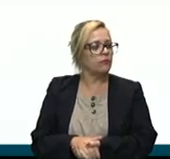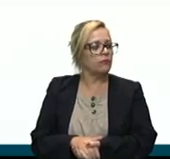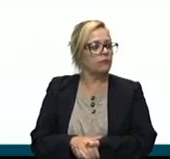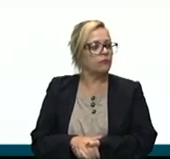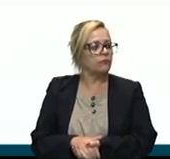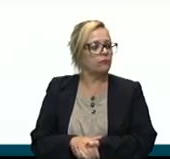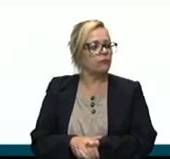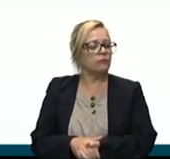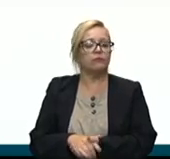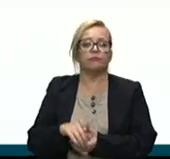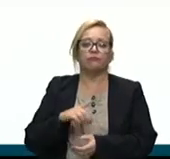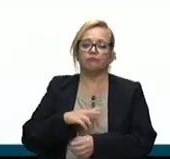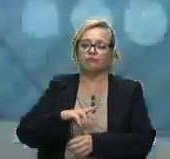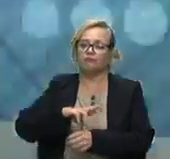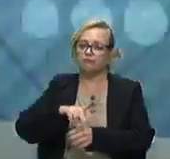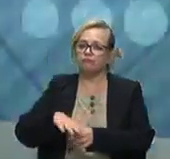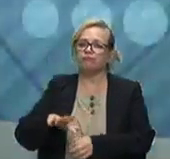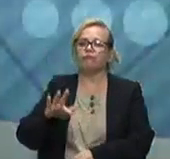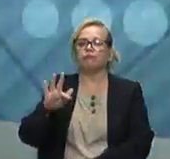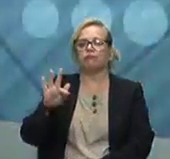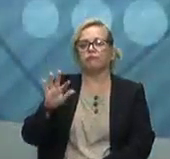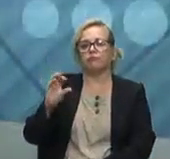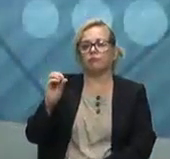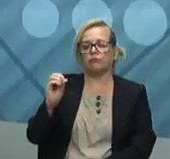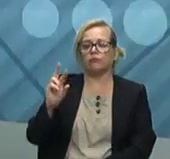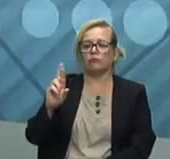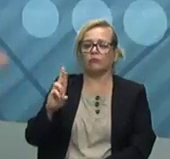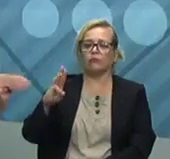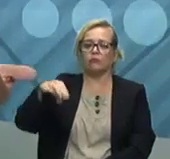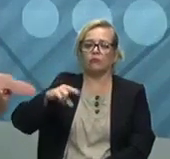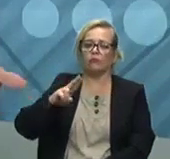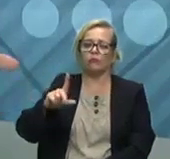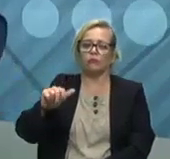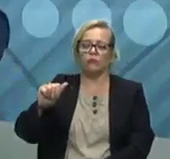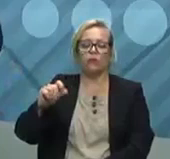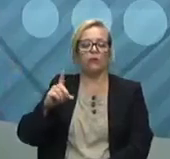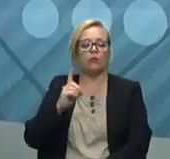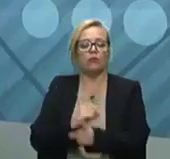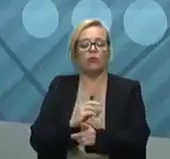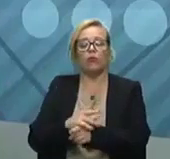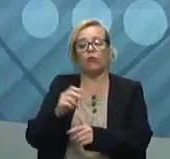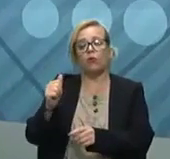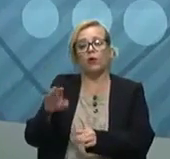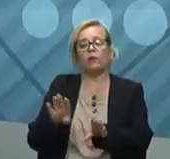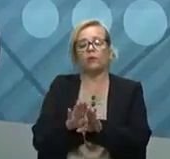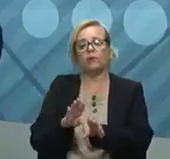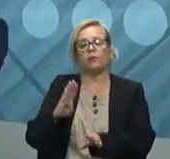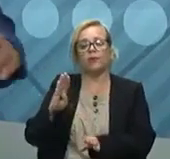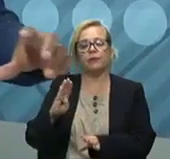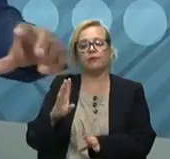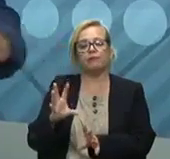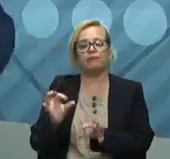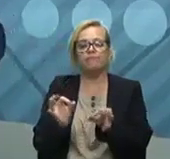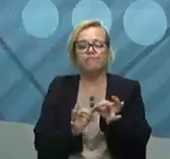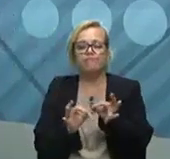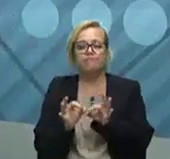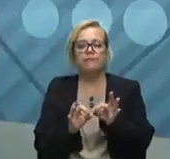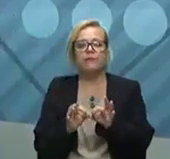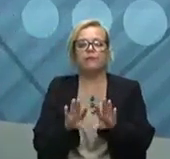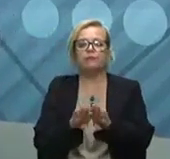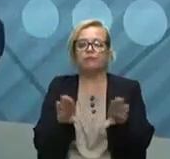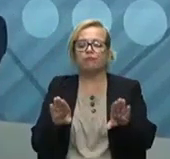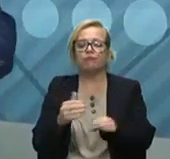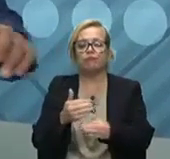Então, existem essas fórmulas que nós podemos utilizar para determinar o A e o B e, consequentemente, construir a reta